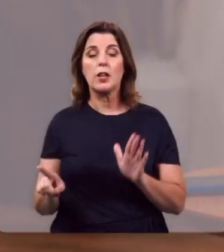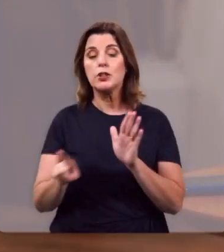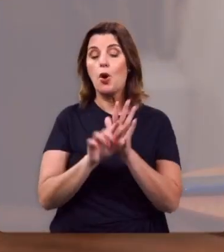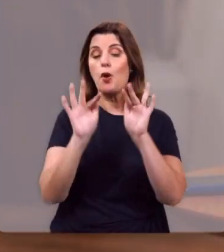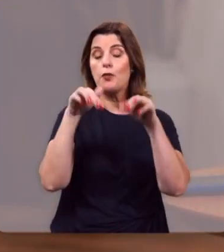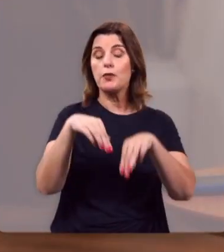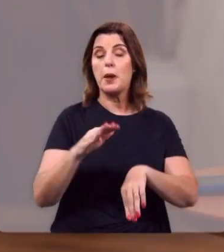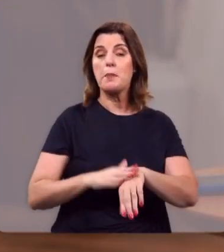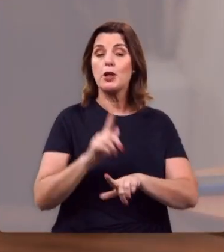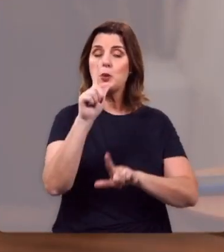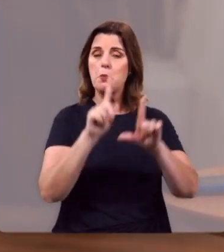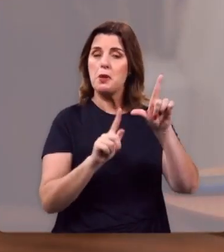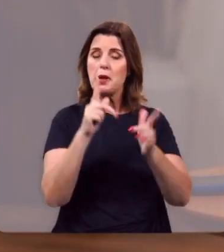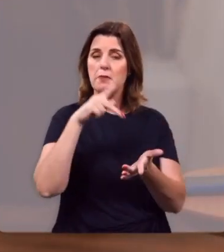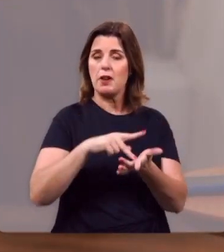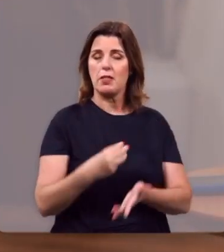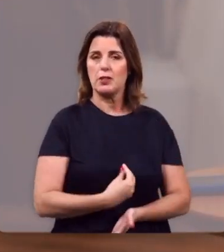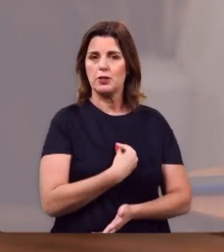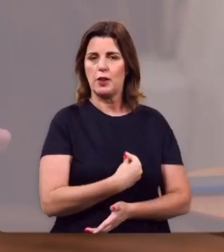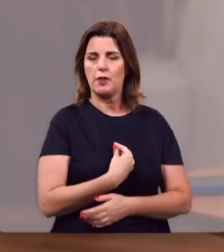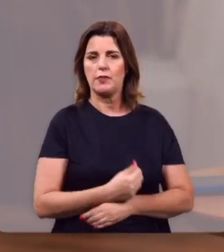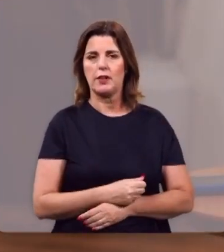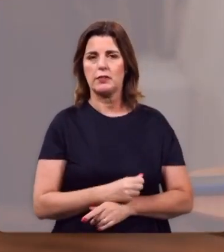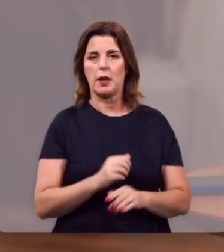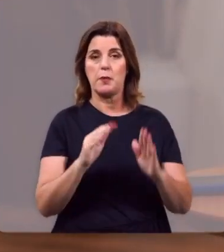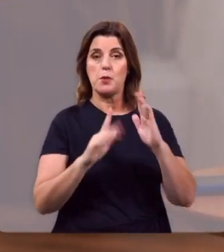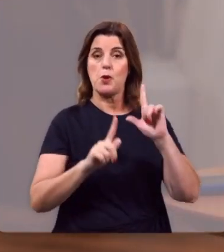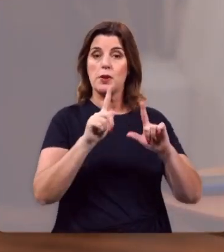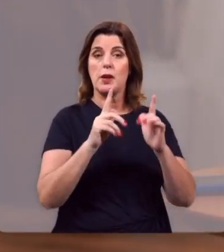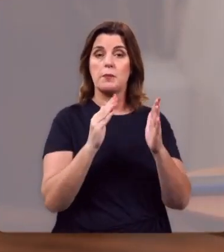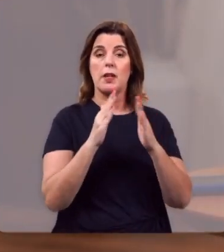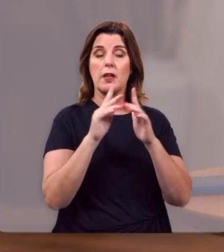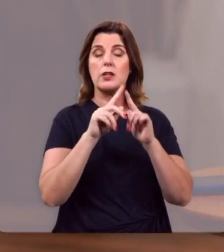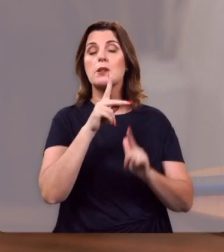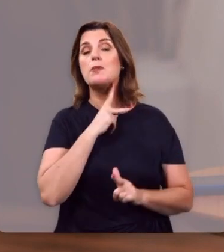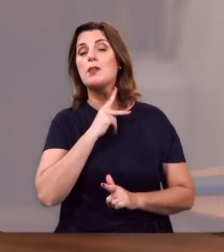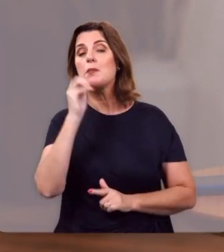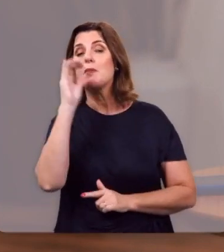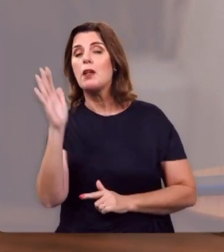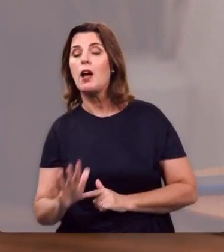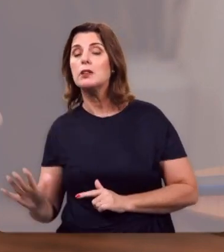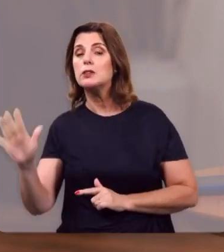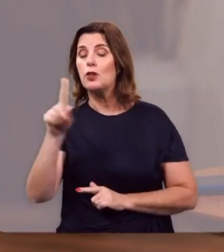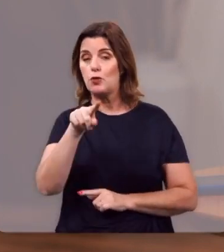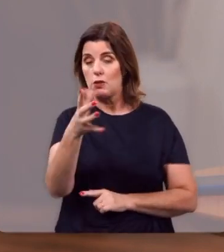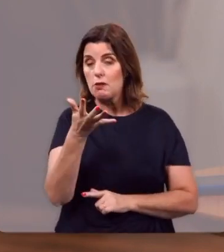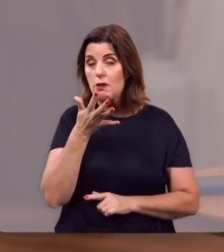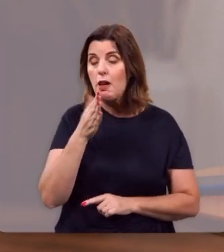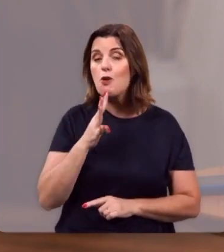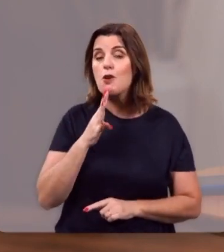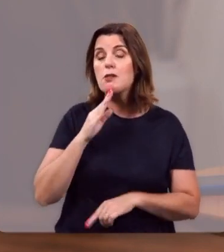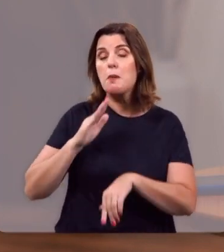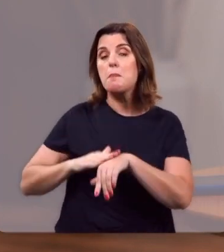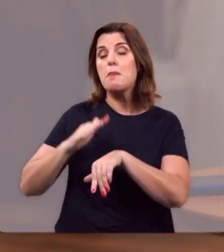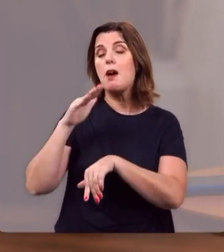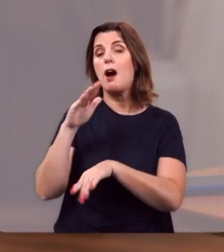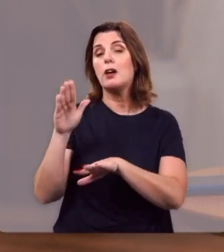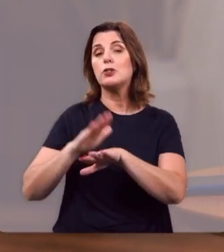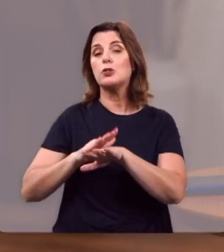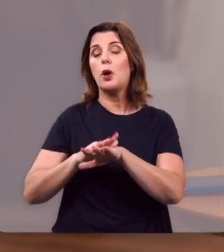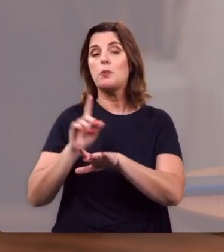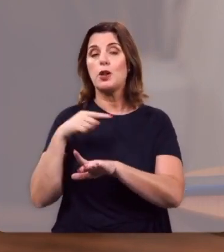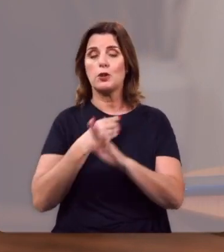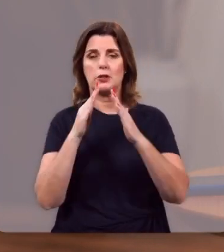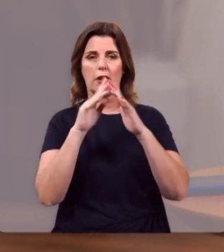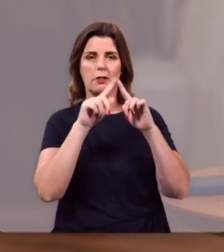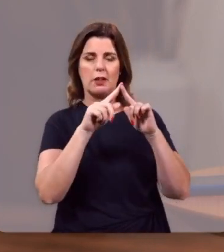E chegamos ao final de mais um programa Verdade e Vida, programa da Igreja Presbiteriana do Brasil. Se você quer conhecer um pouquinho mais a